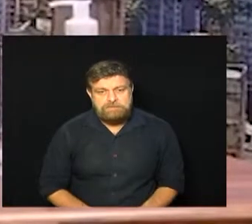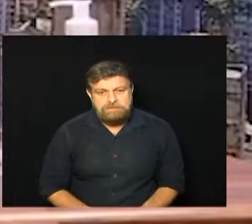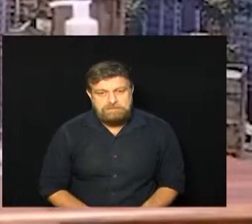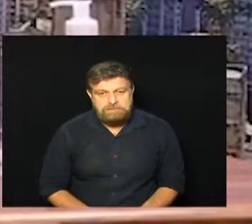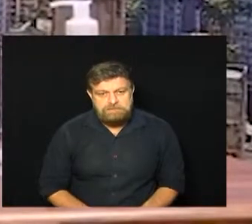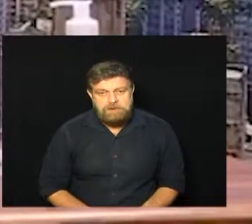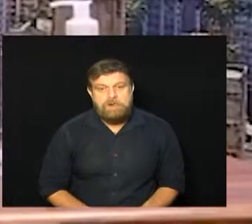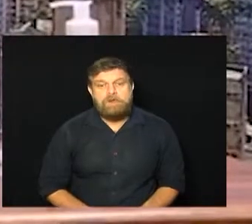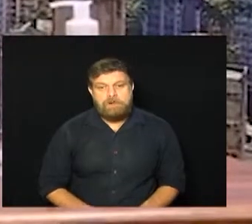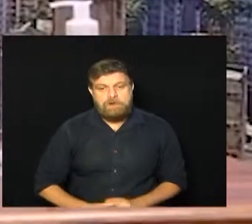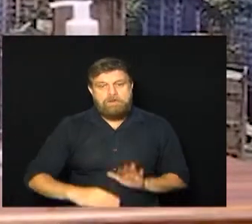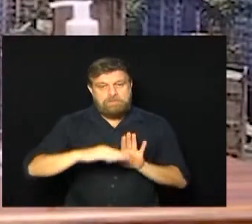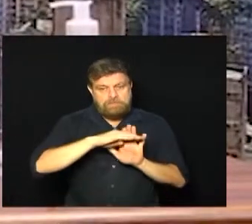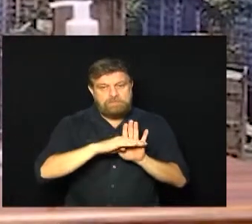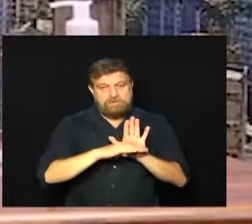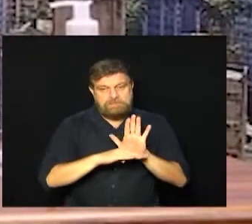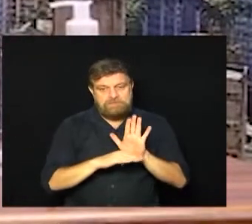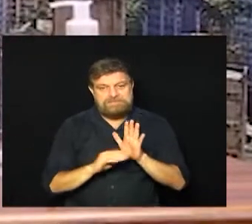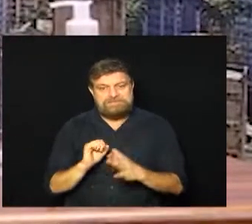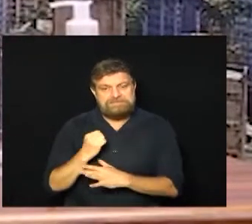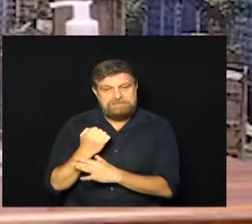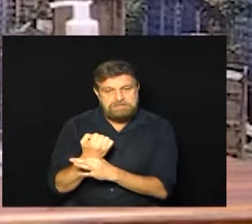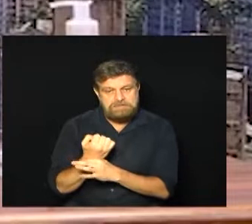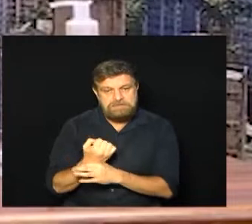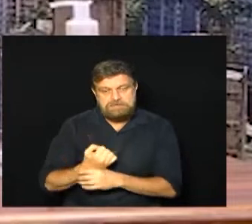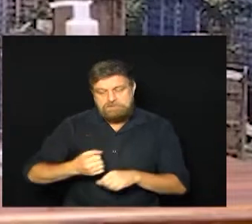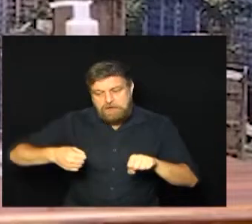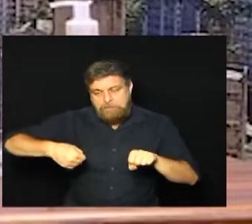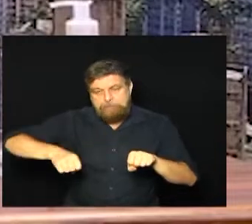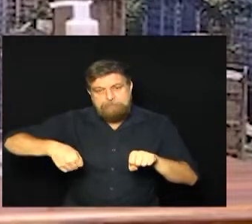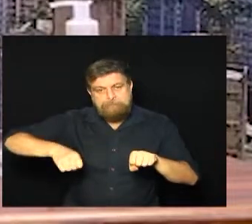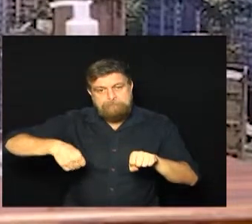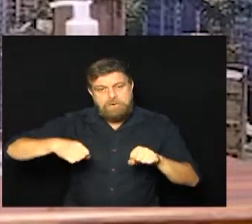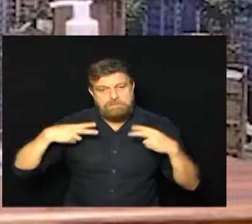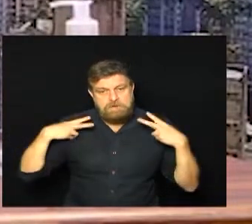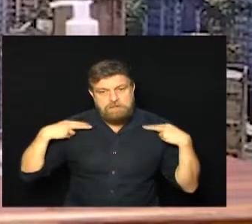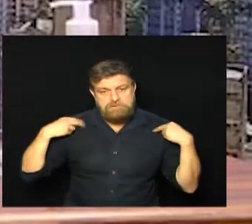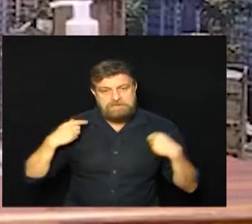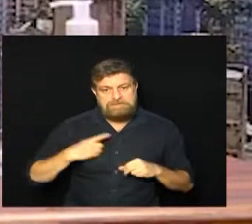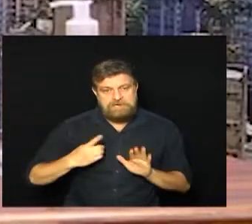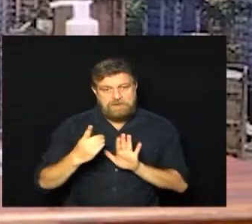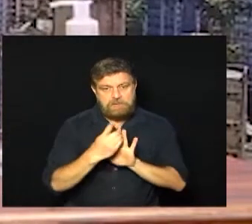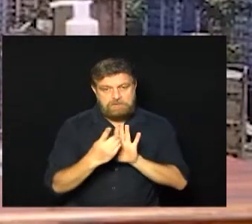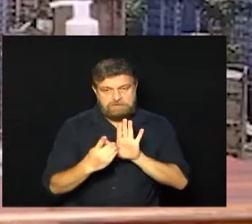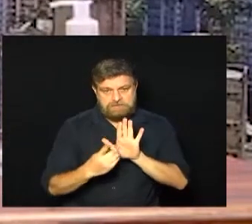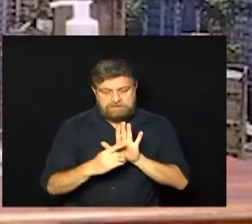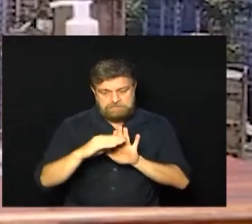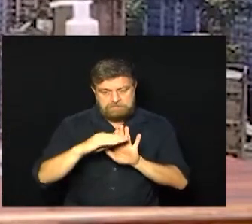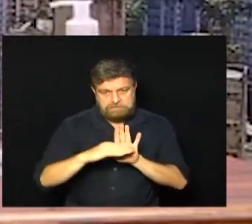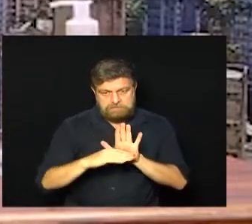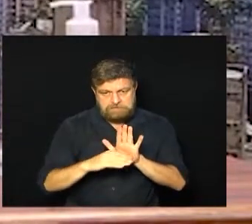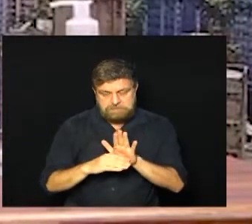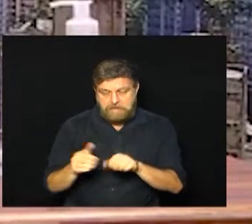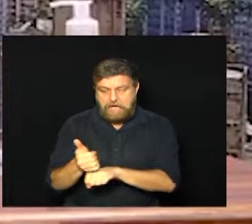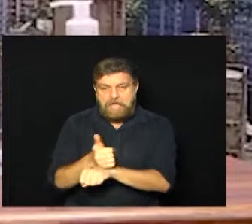Do Programa de Segurança para Motos e Motociclistas, com assinatura de um decreto que regulamenta o motofrete